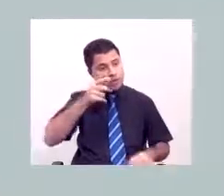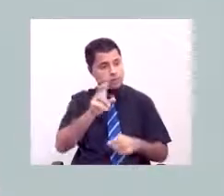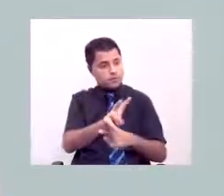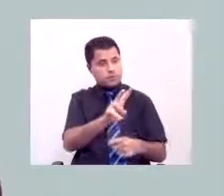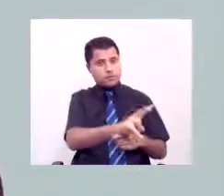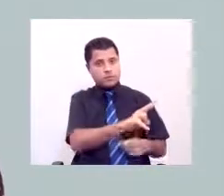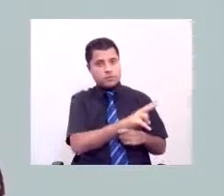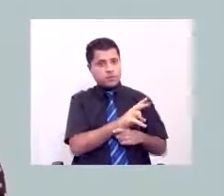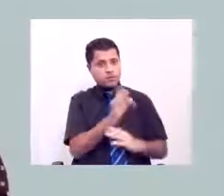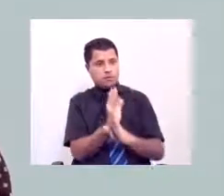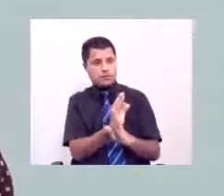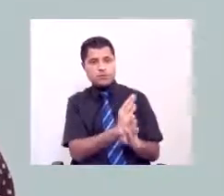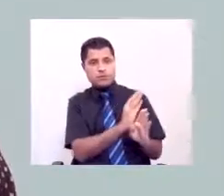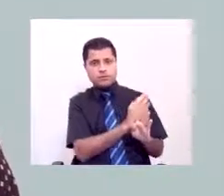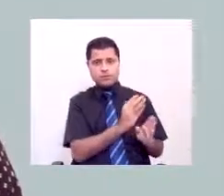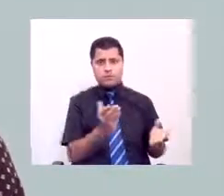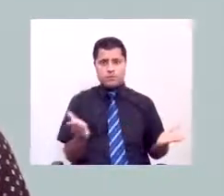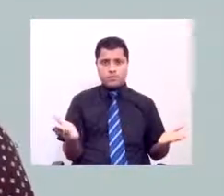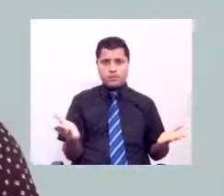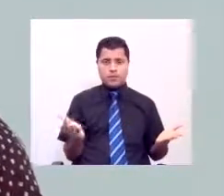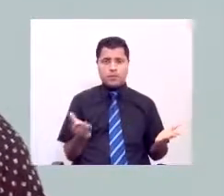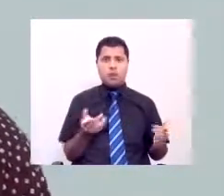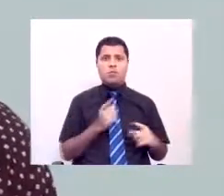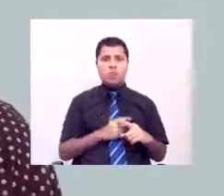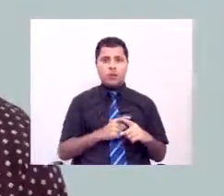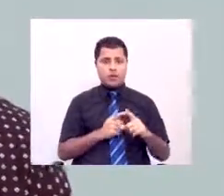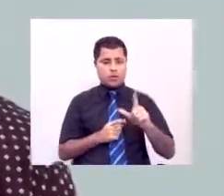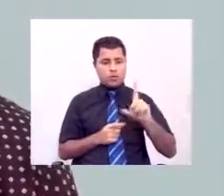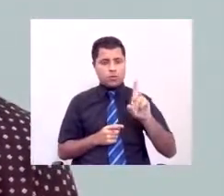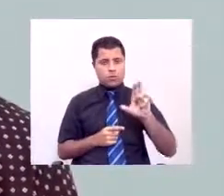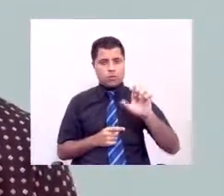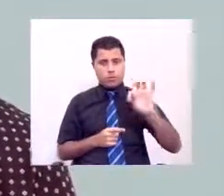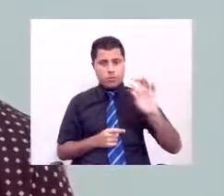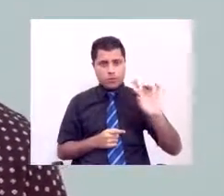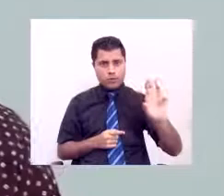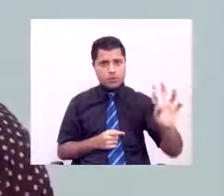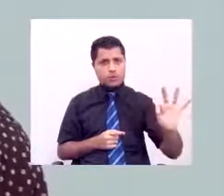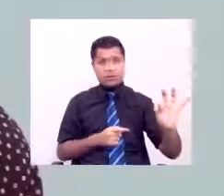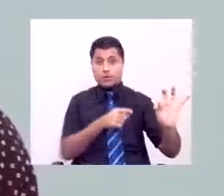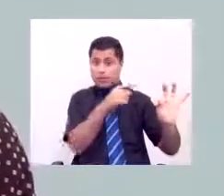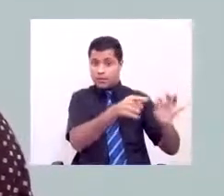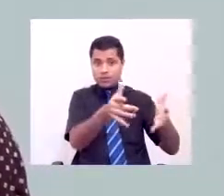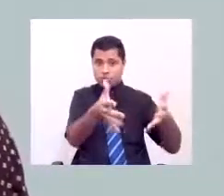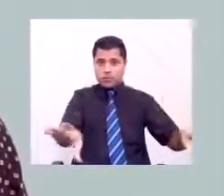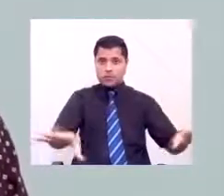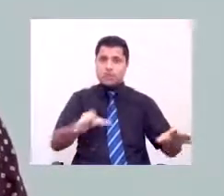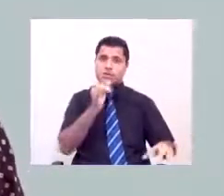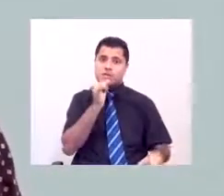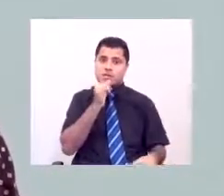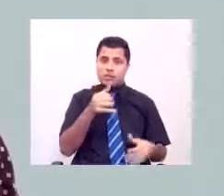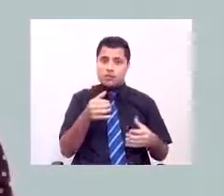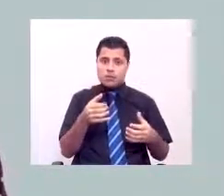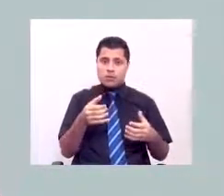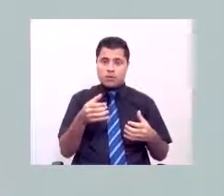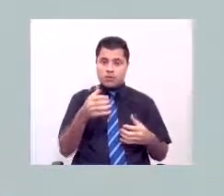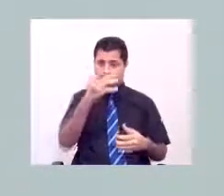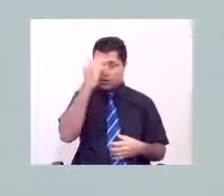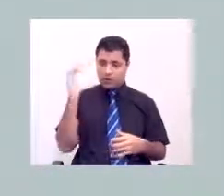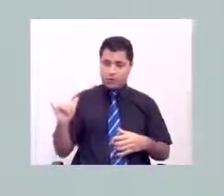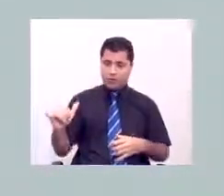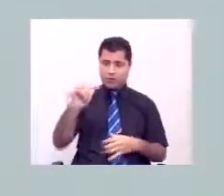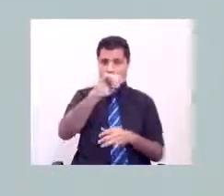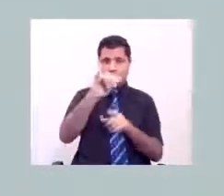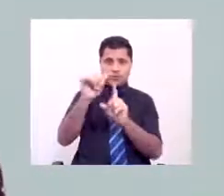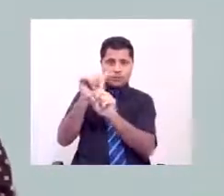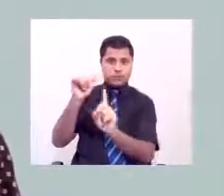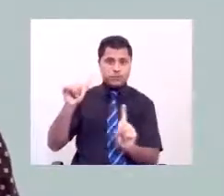porque a GRU Airport não permite que se faça o embarque e desembarque com transportes de van, mas a própria GRU